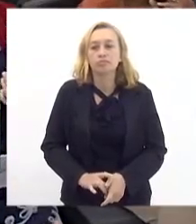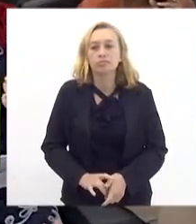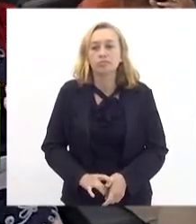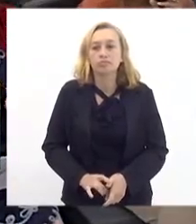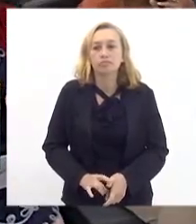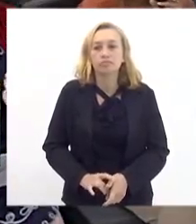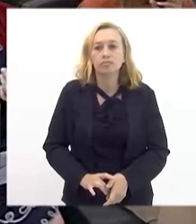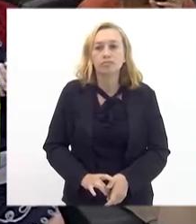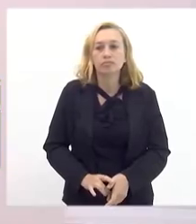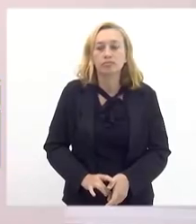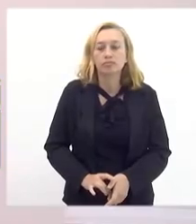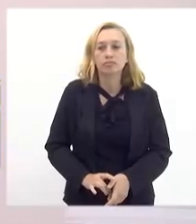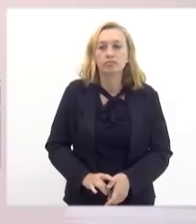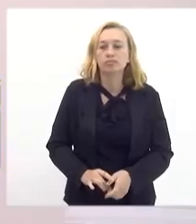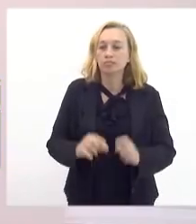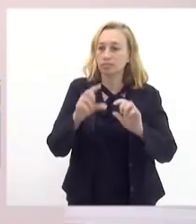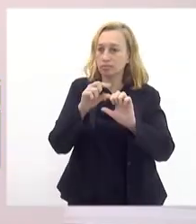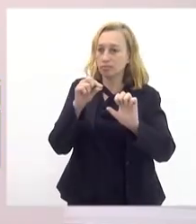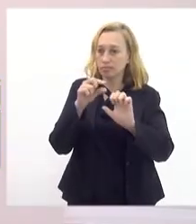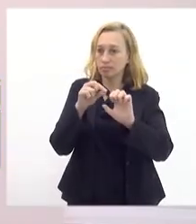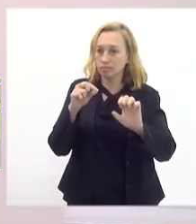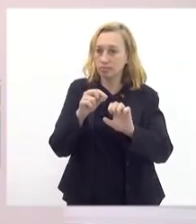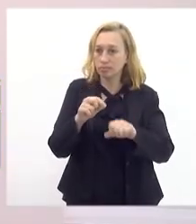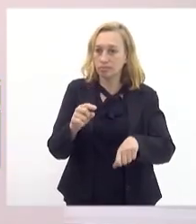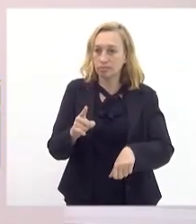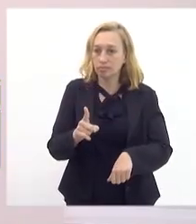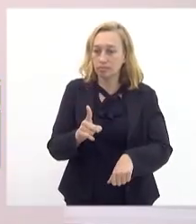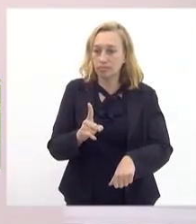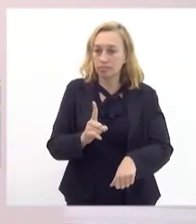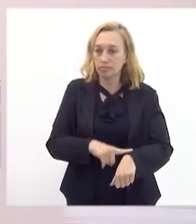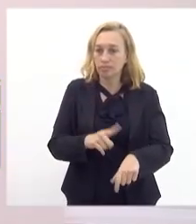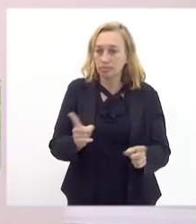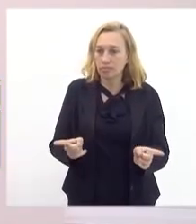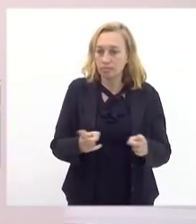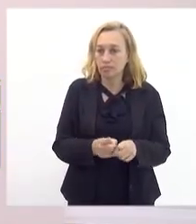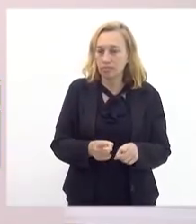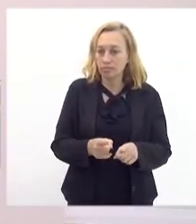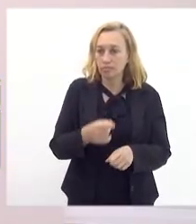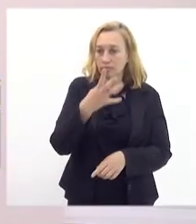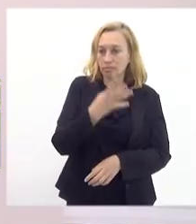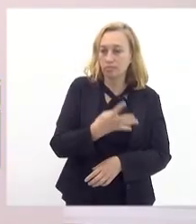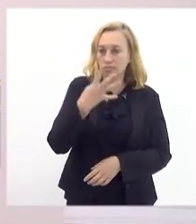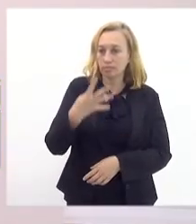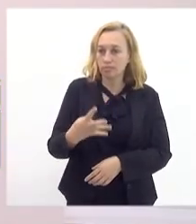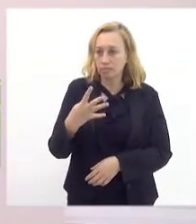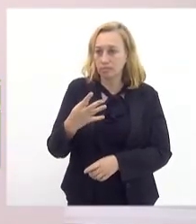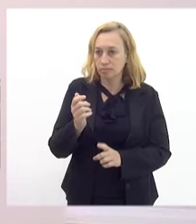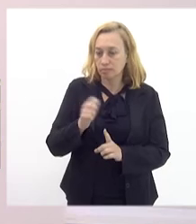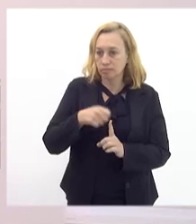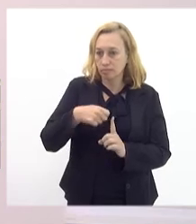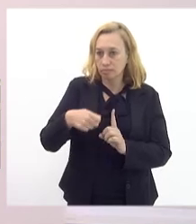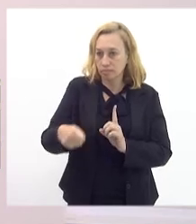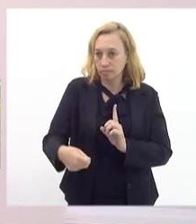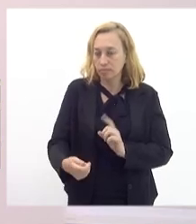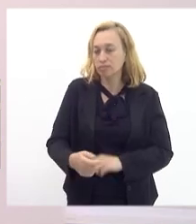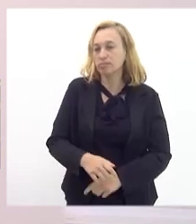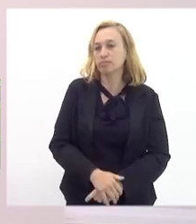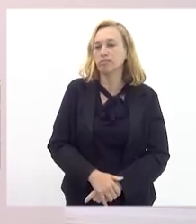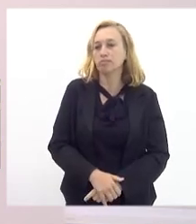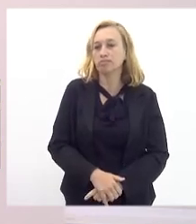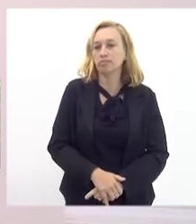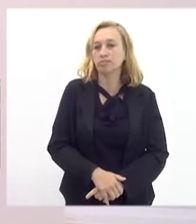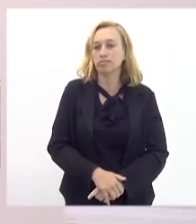que esse empreendimento ele é um empreendimento temporário ele tem um contrato de 44 meses Esse contrato de